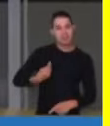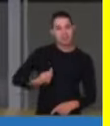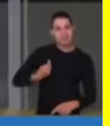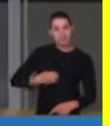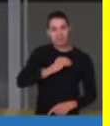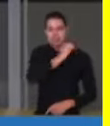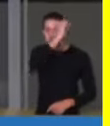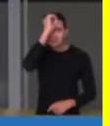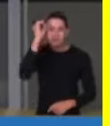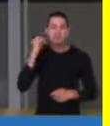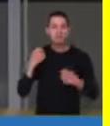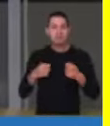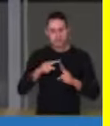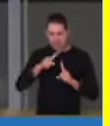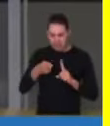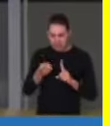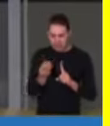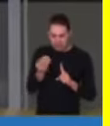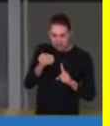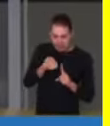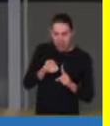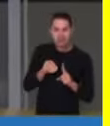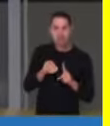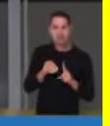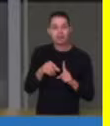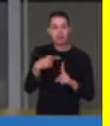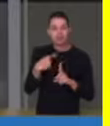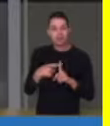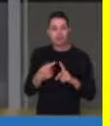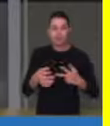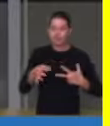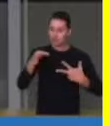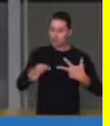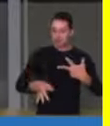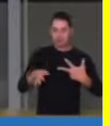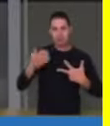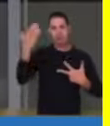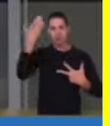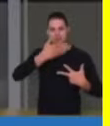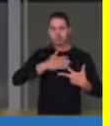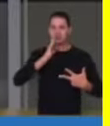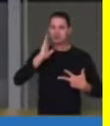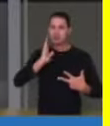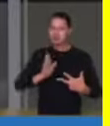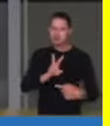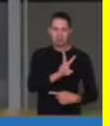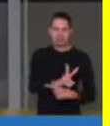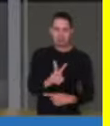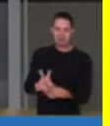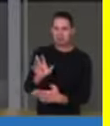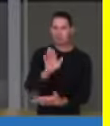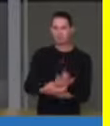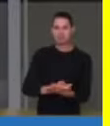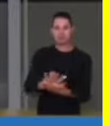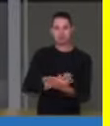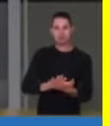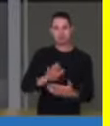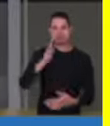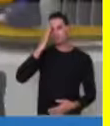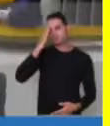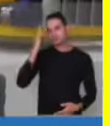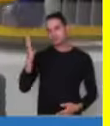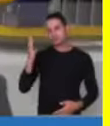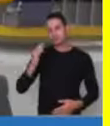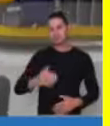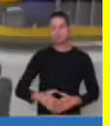inocentes nas barrigas das suas mães, porque o Judiciário já provou que não vai fazer isso. Muito obrigado, presidente.